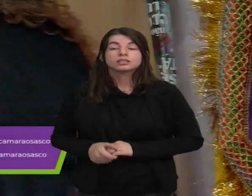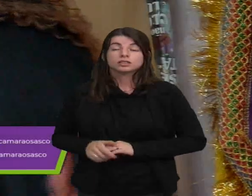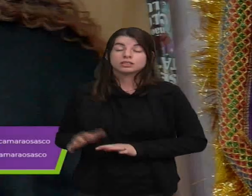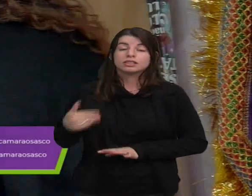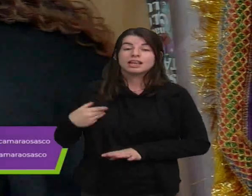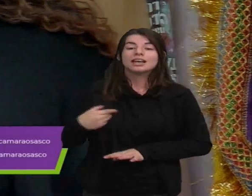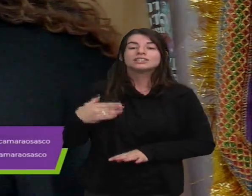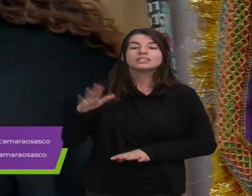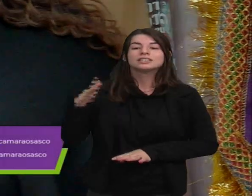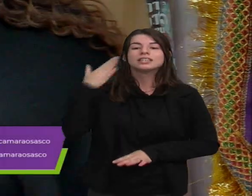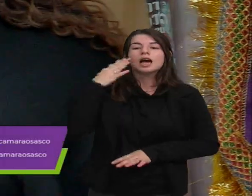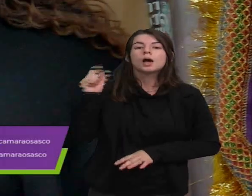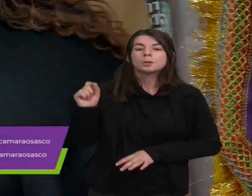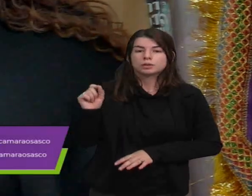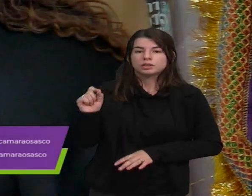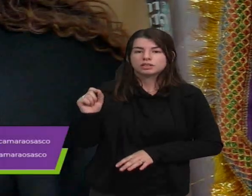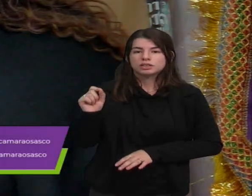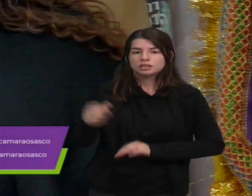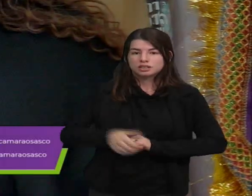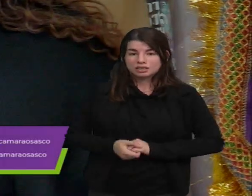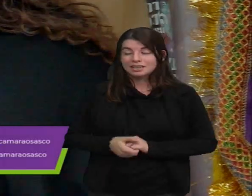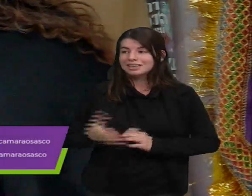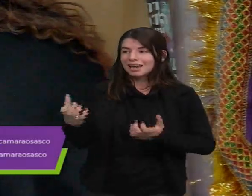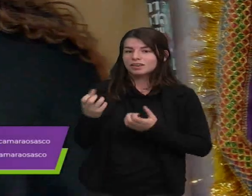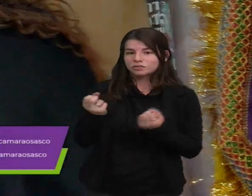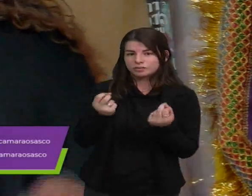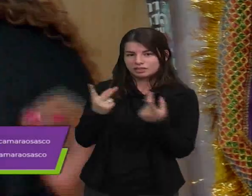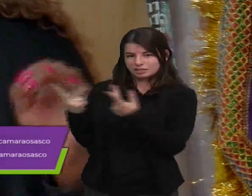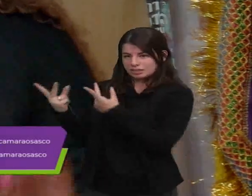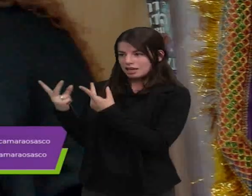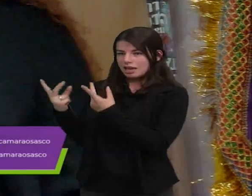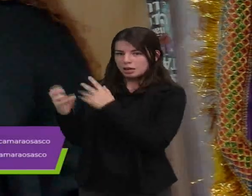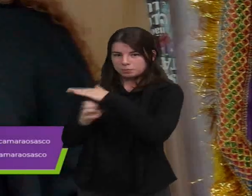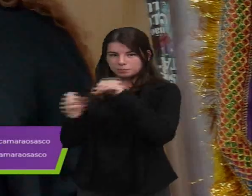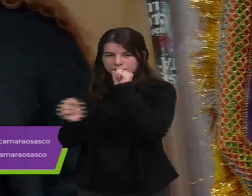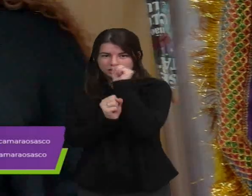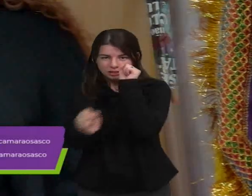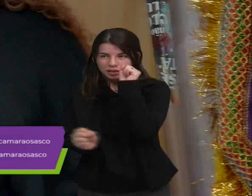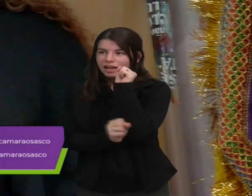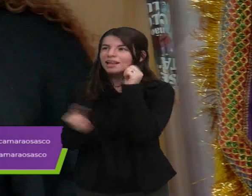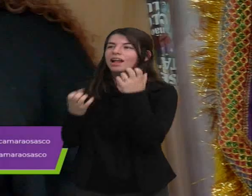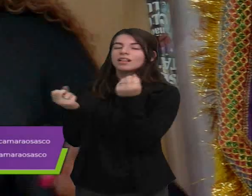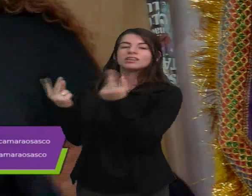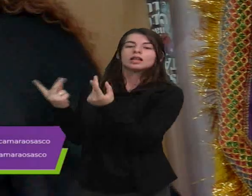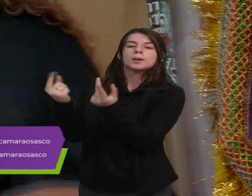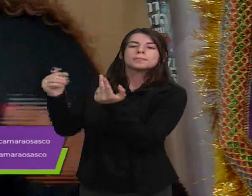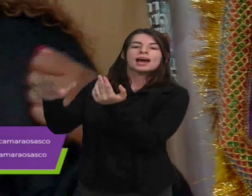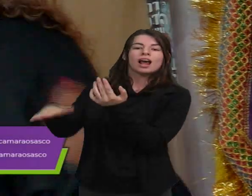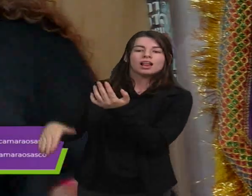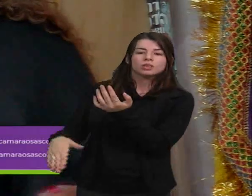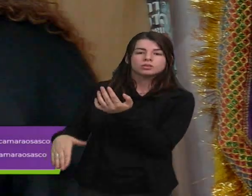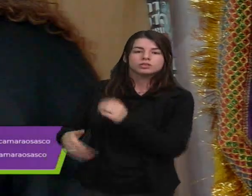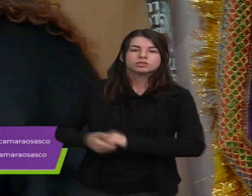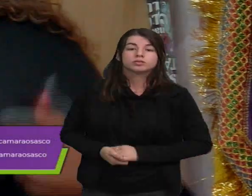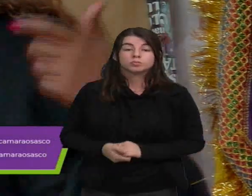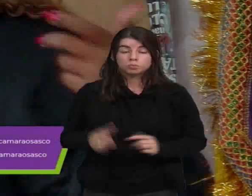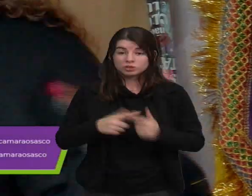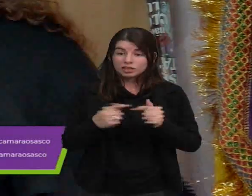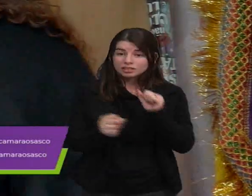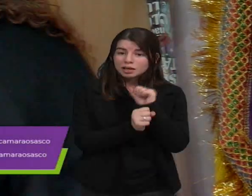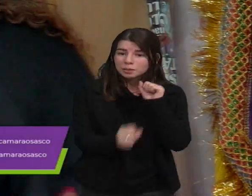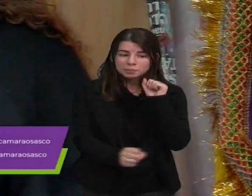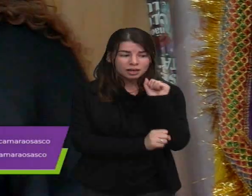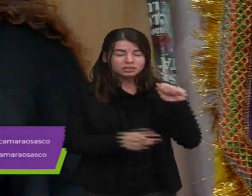vender a Sabesp é muito menos do que ela vale é muito menos na verdade do que a gente sabe que foi